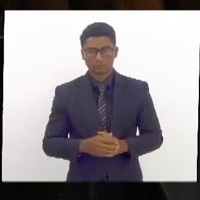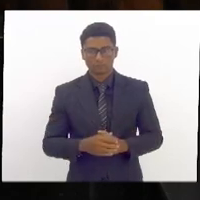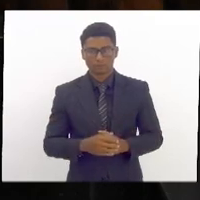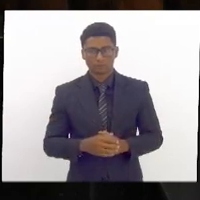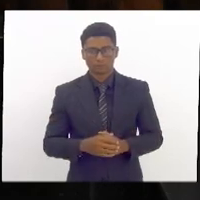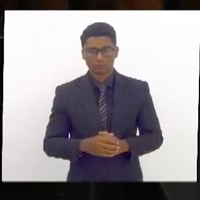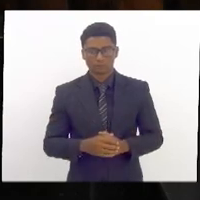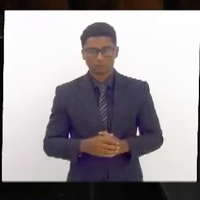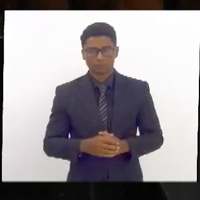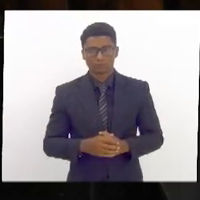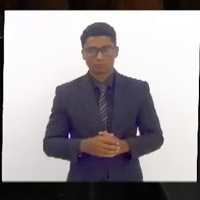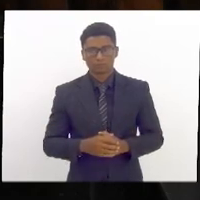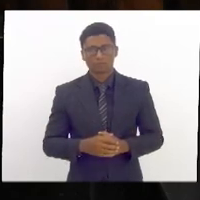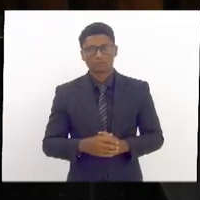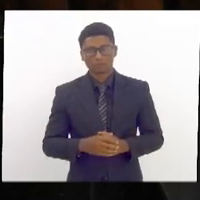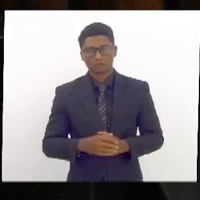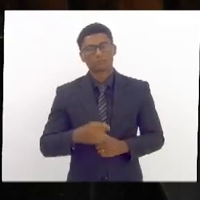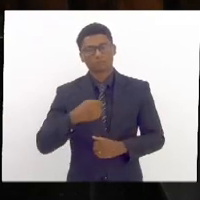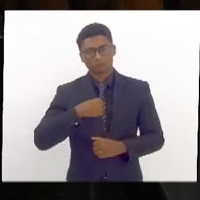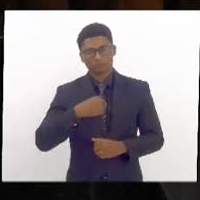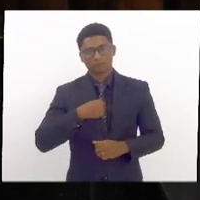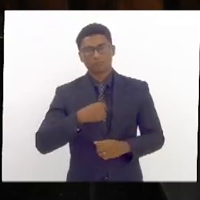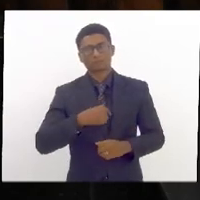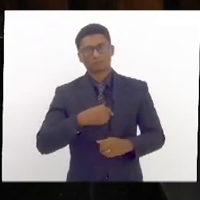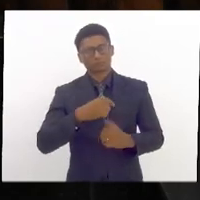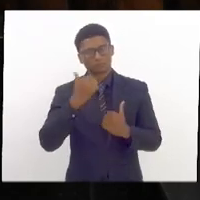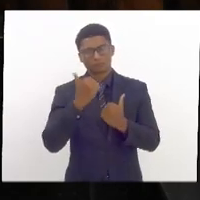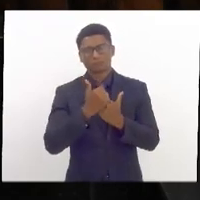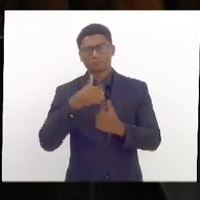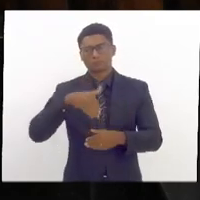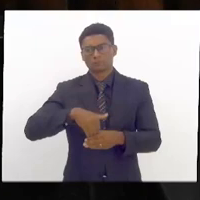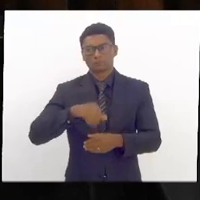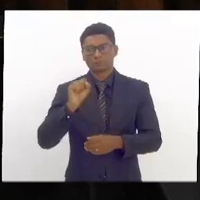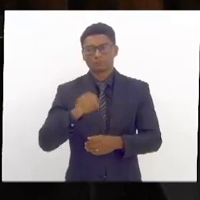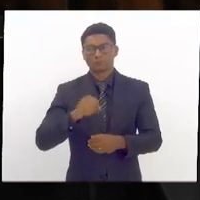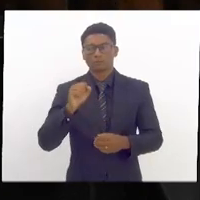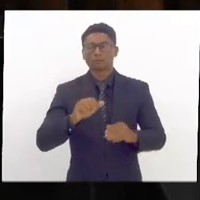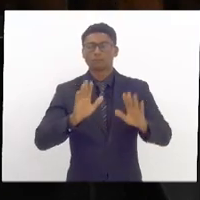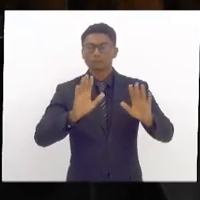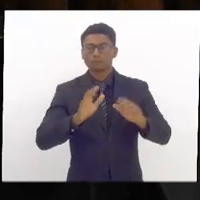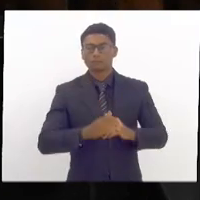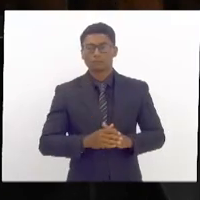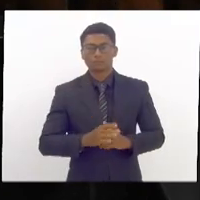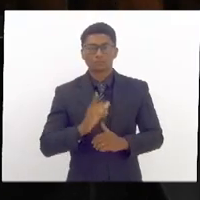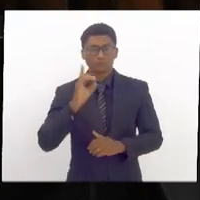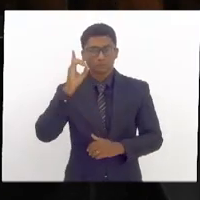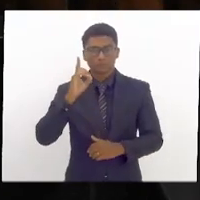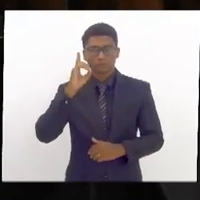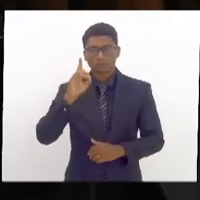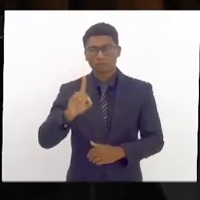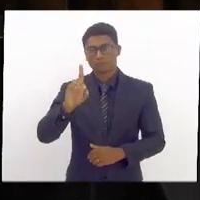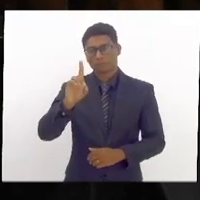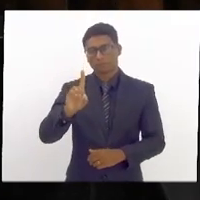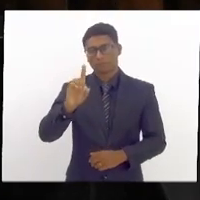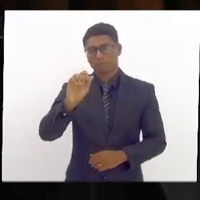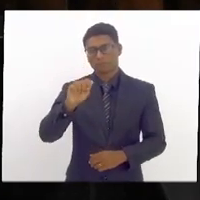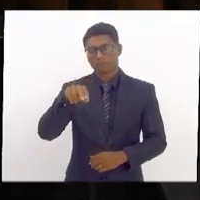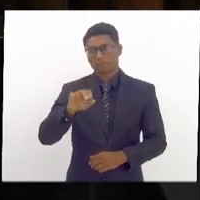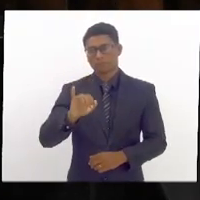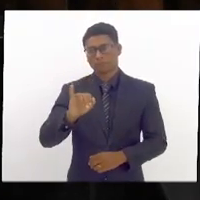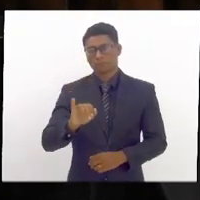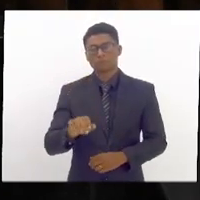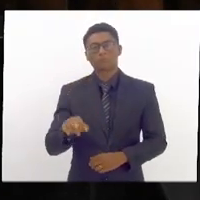fui favorável ao autor do projeto e não vou falar no mérito, porque a deputada Dani Monteiro